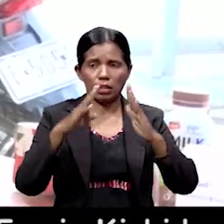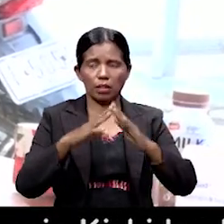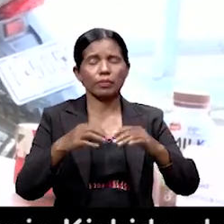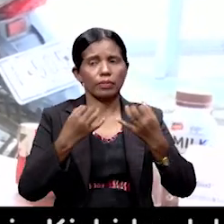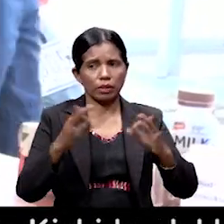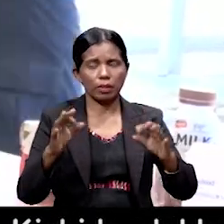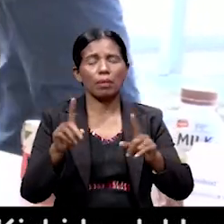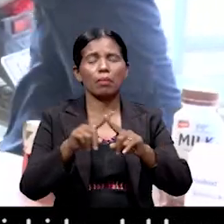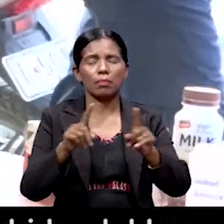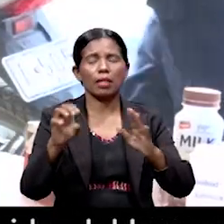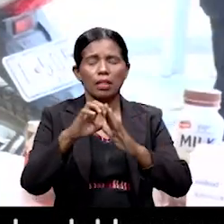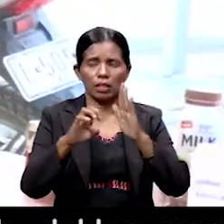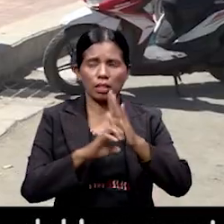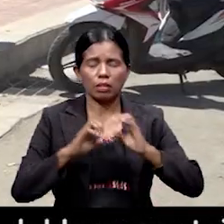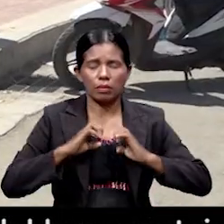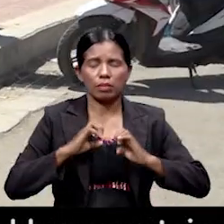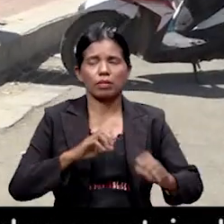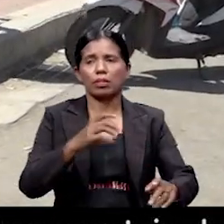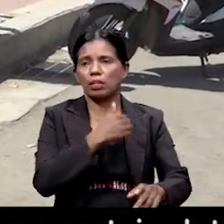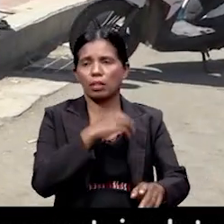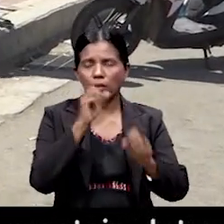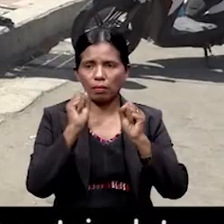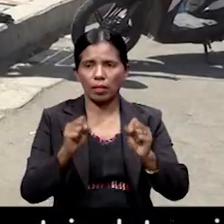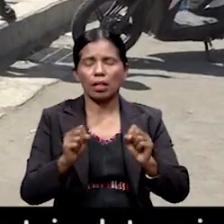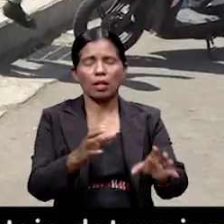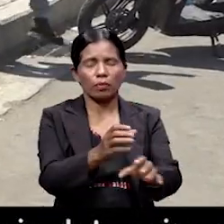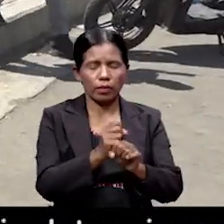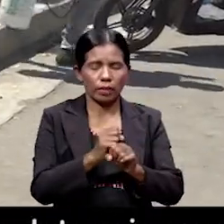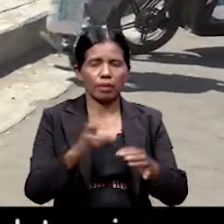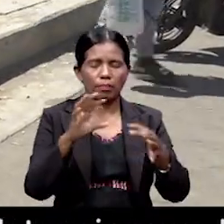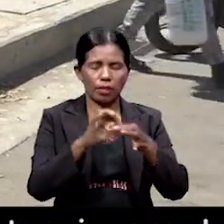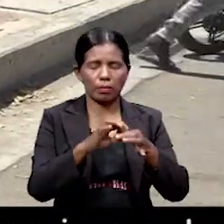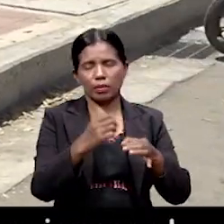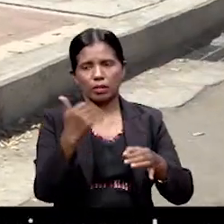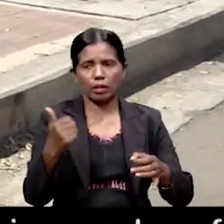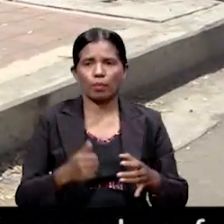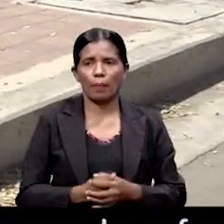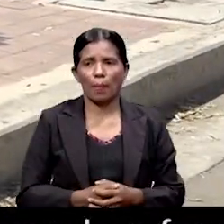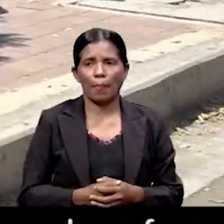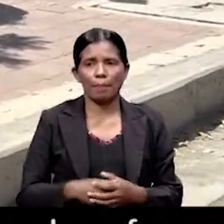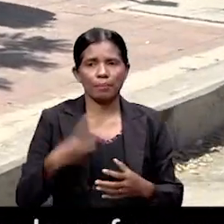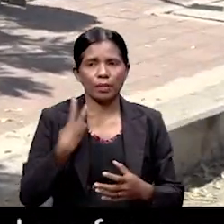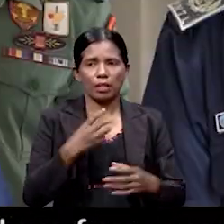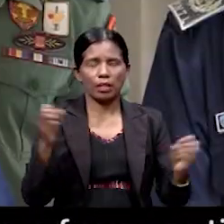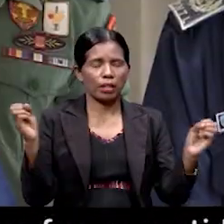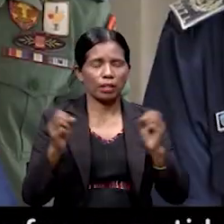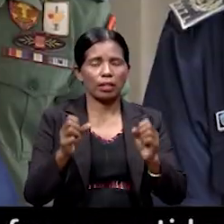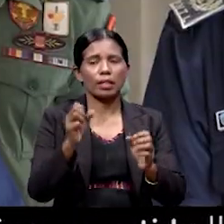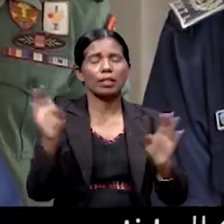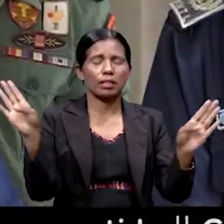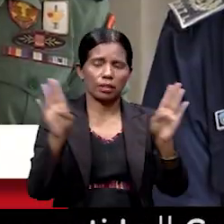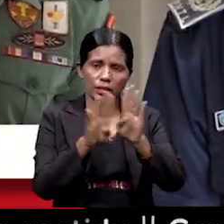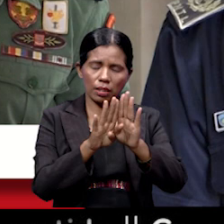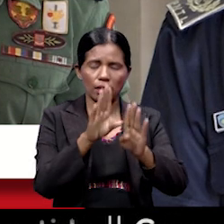estado de emergência lá o rela, não é cidade bele retira membro Sira. Que tal a situação, né? Agora lá é na cerca sanitária, lá é no